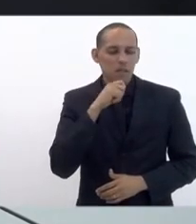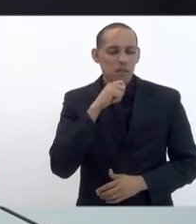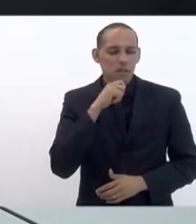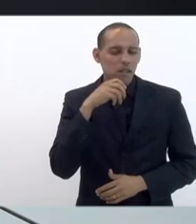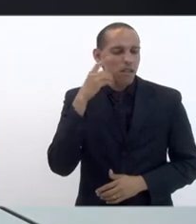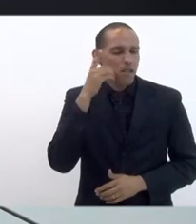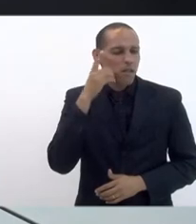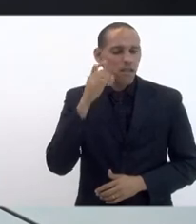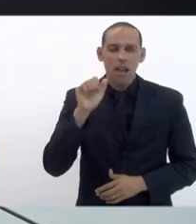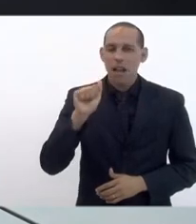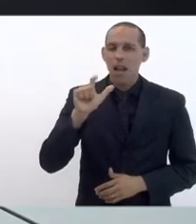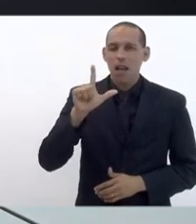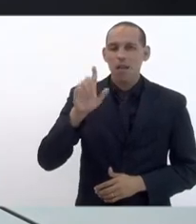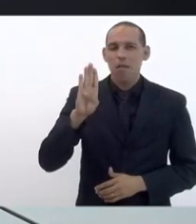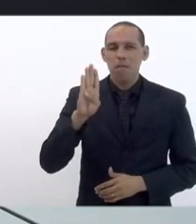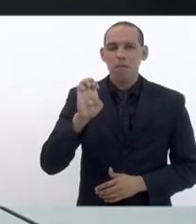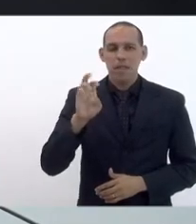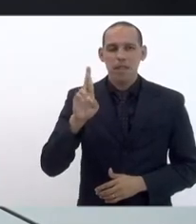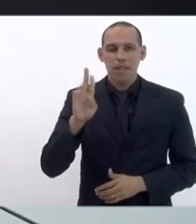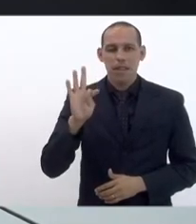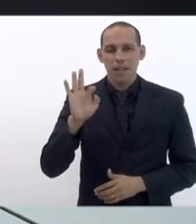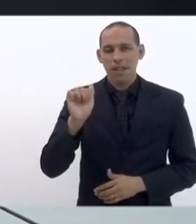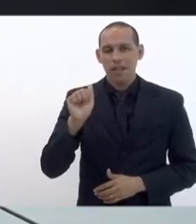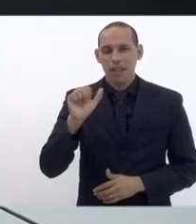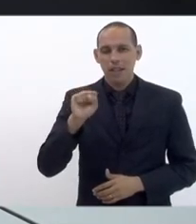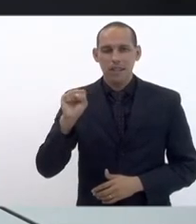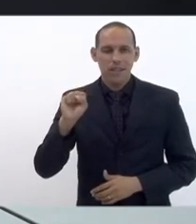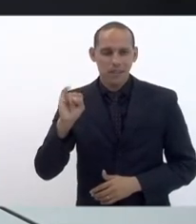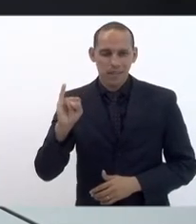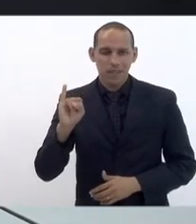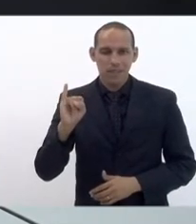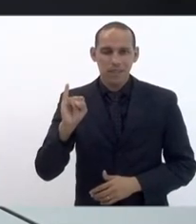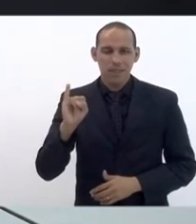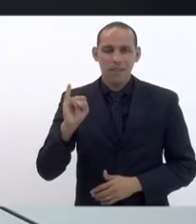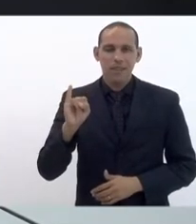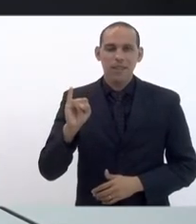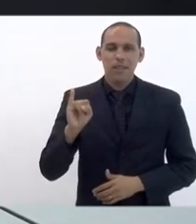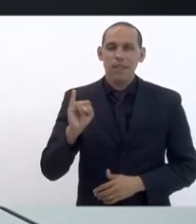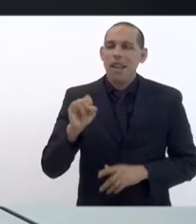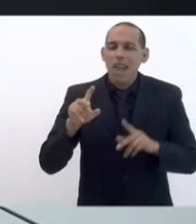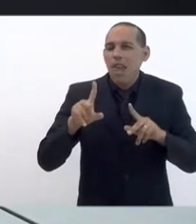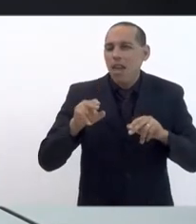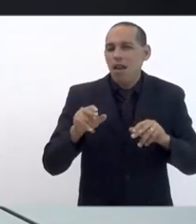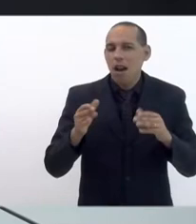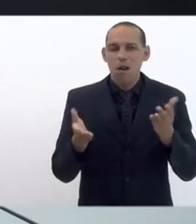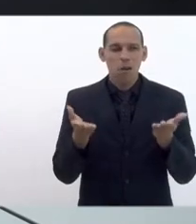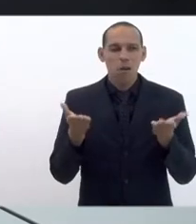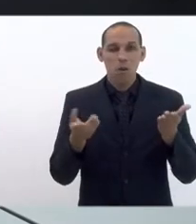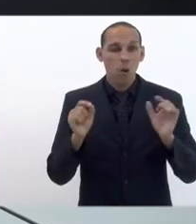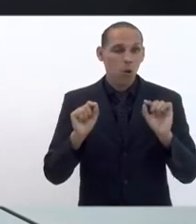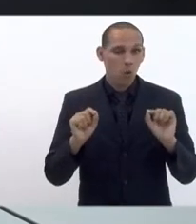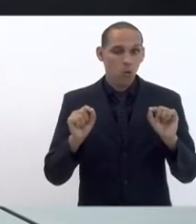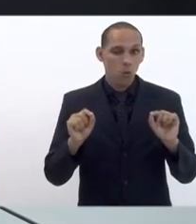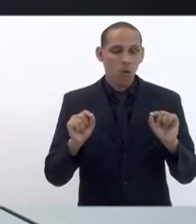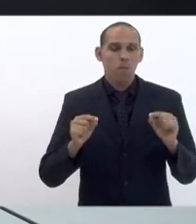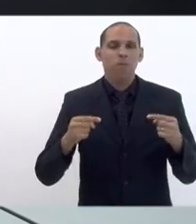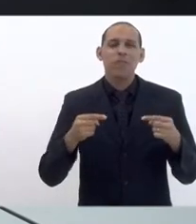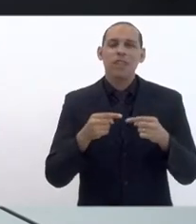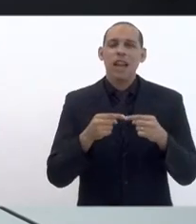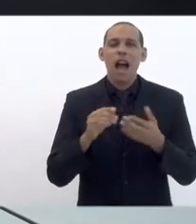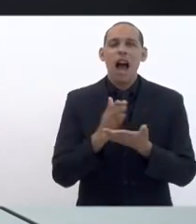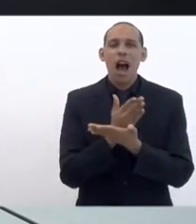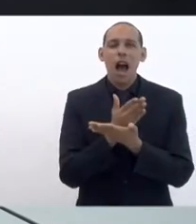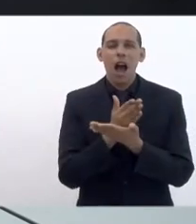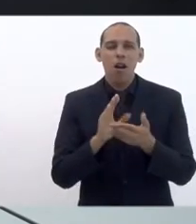deputado Albertassi, que guardava essa mesma proporcionalidade em relação a alguns bairros de